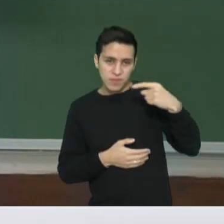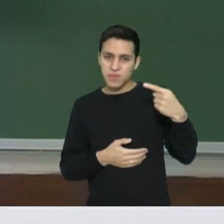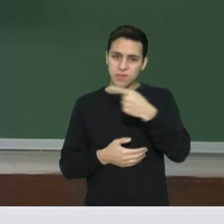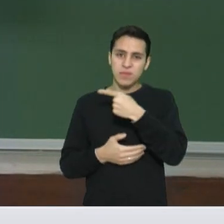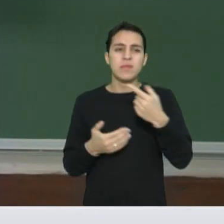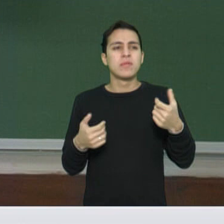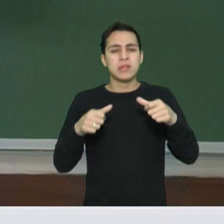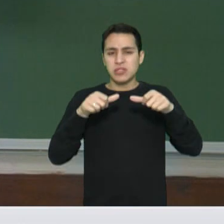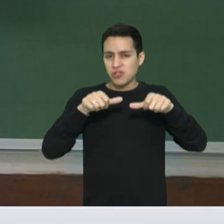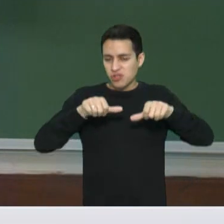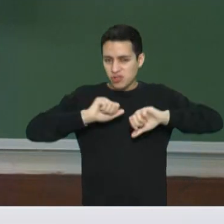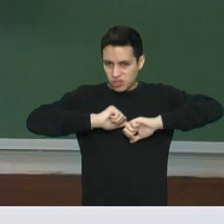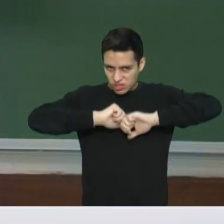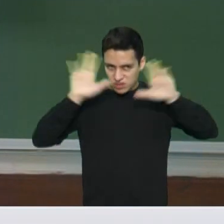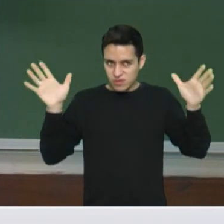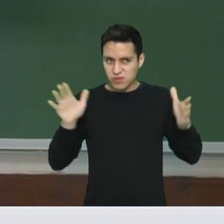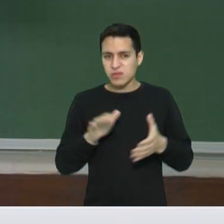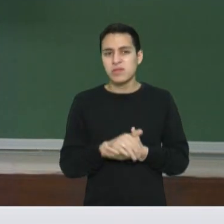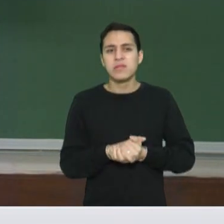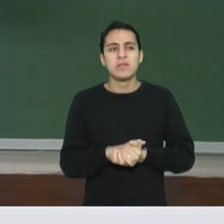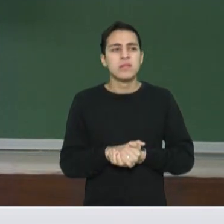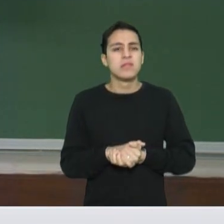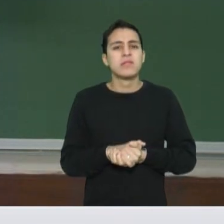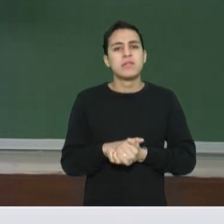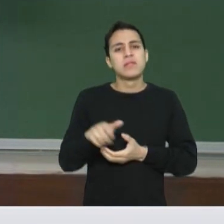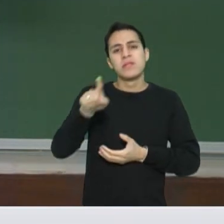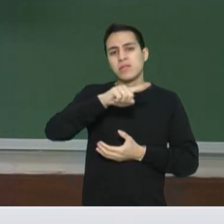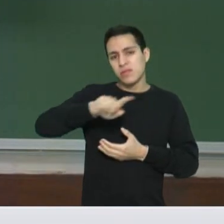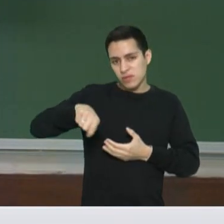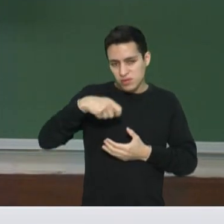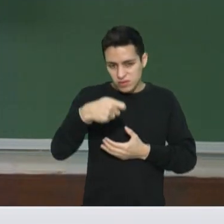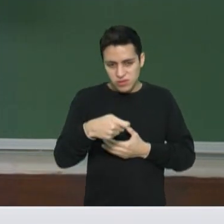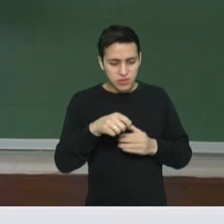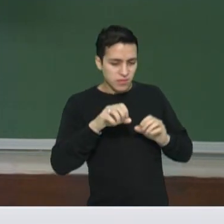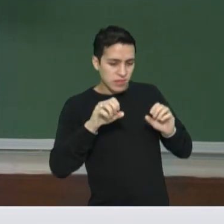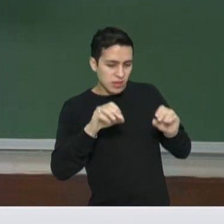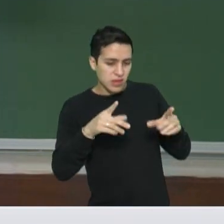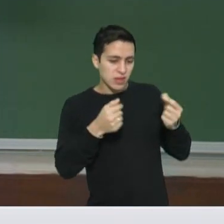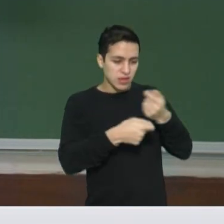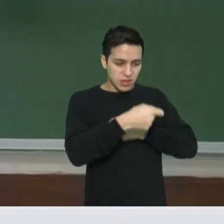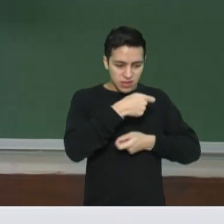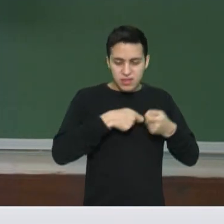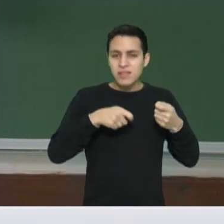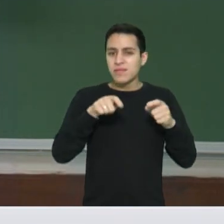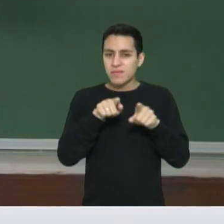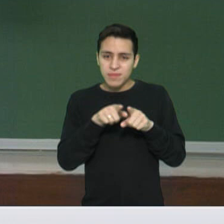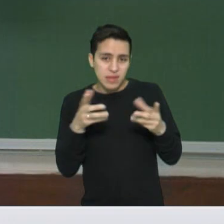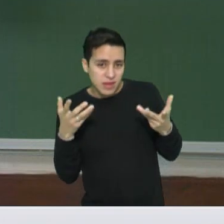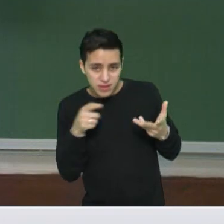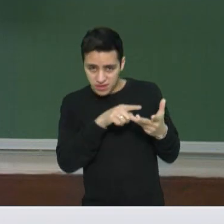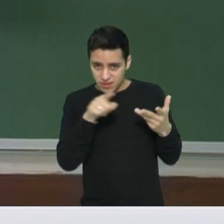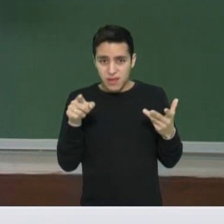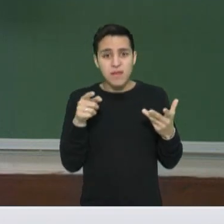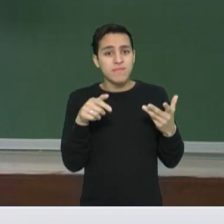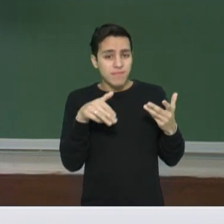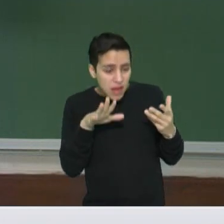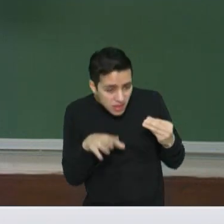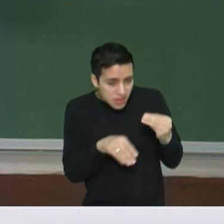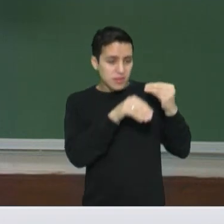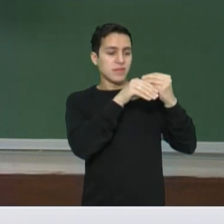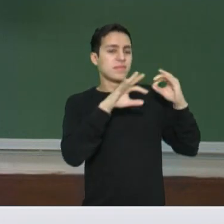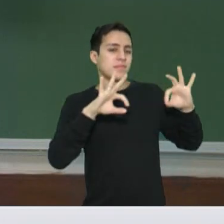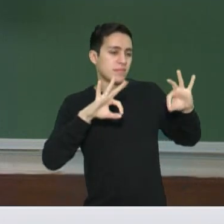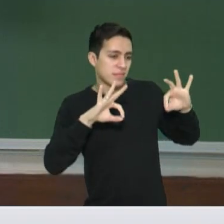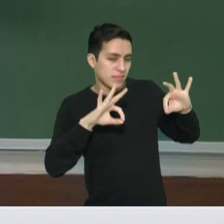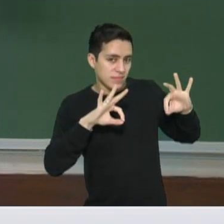que ficou bem claro para você a questão da educação financeira. Eu quero que você fortaleça isso,